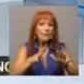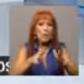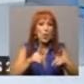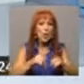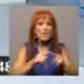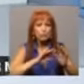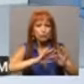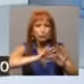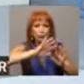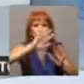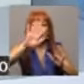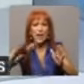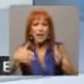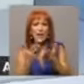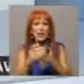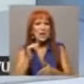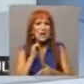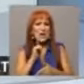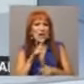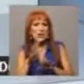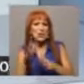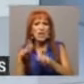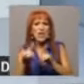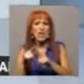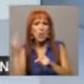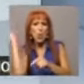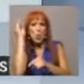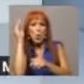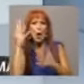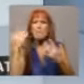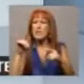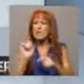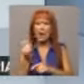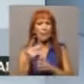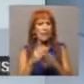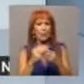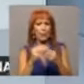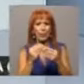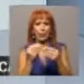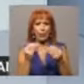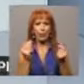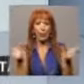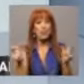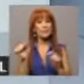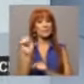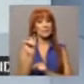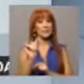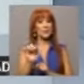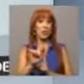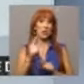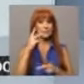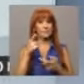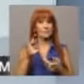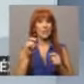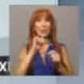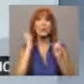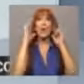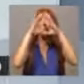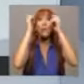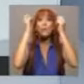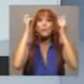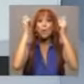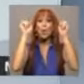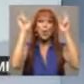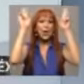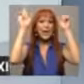estendem aqui um bocadinho até à zona de Leiria, um bocadinho aqui para o interior, mas rapidamente se vai dissipar e o território vai se encontrar com o céu pouco nublado ao limpo,